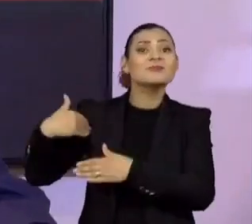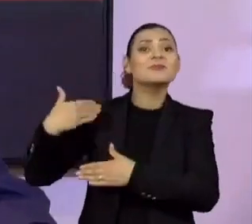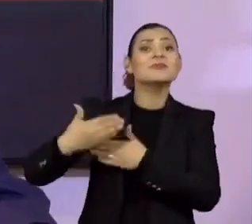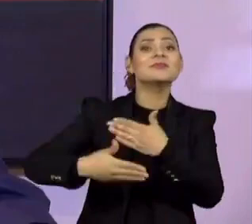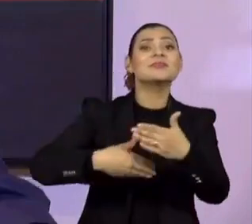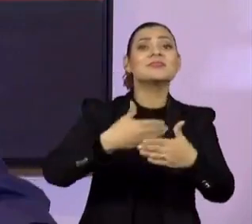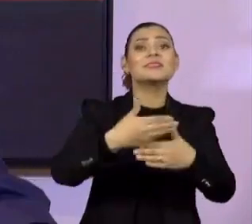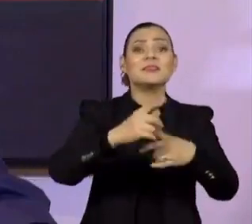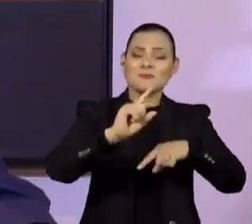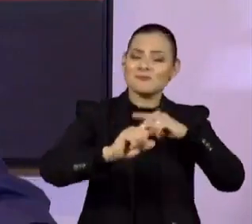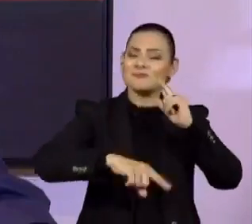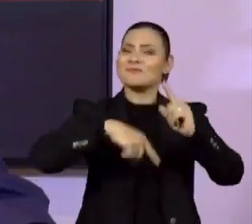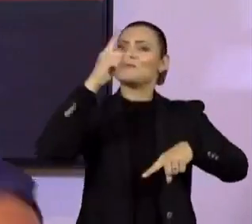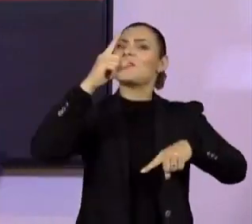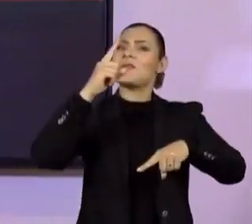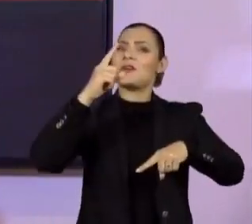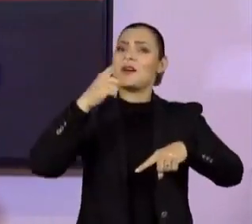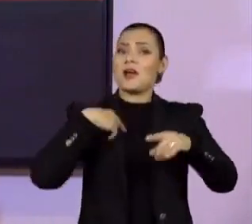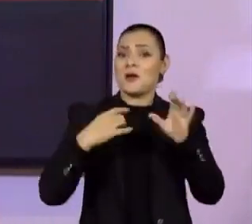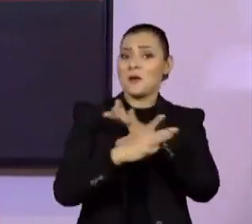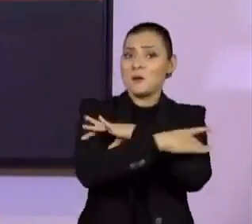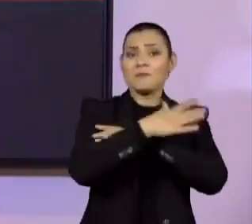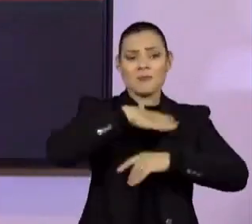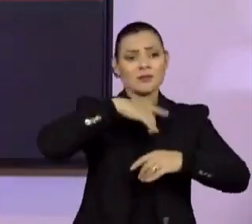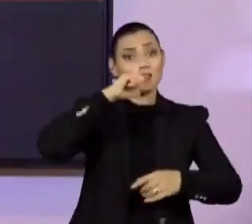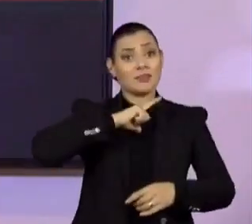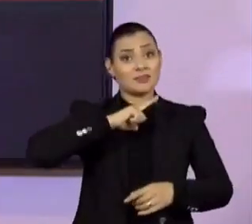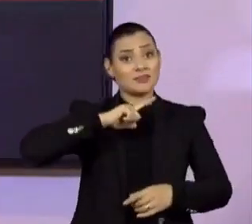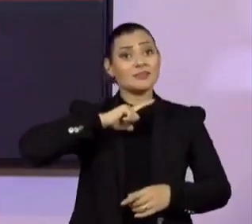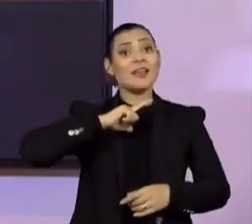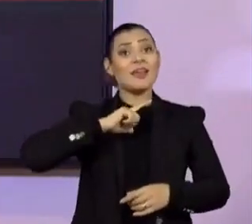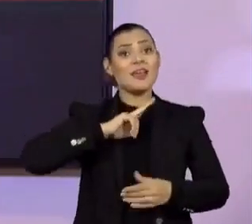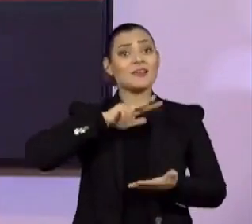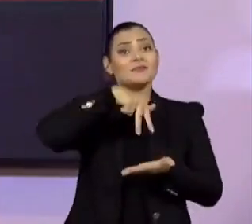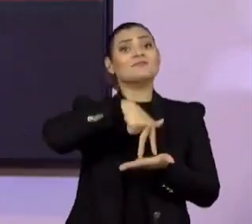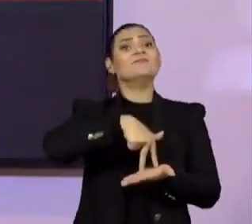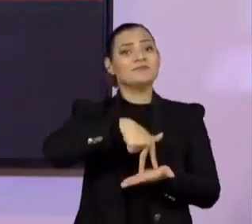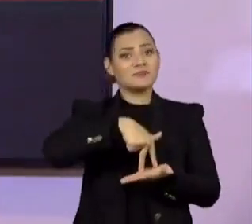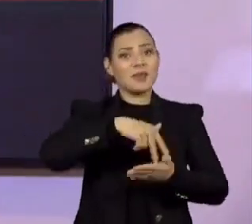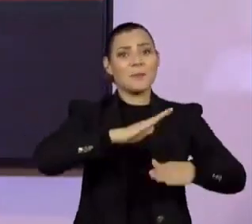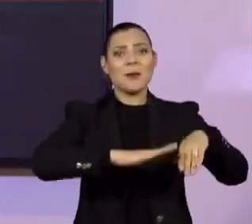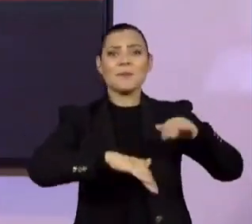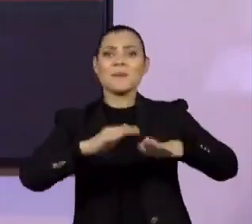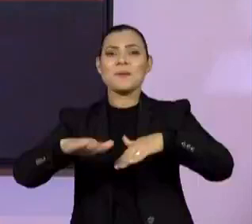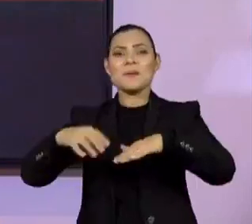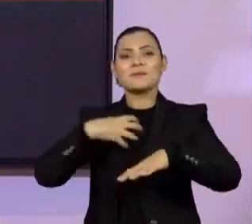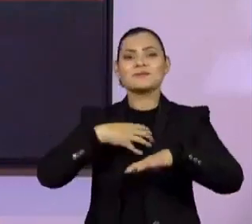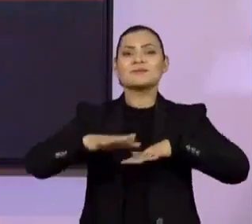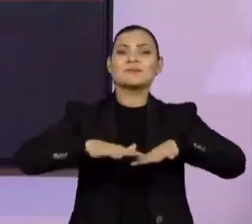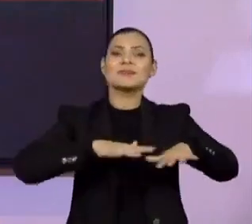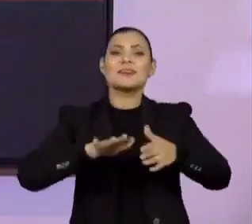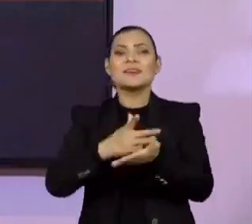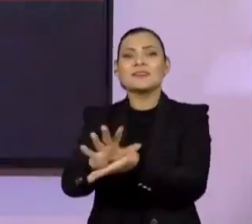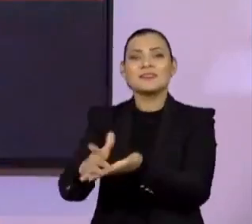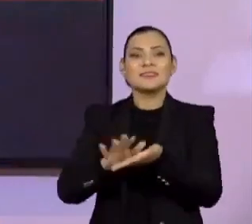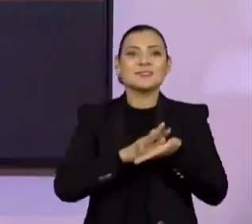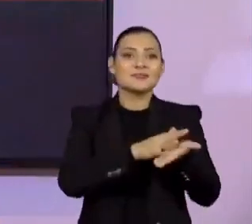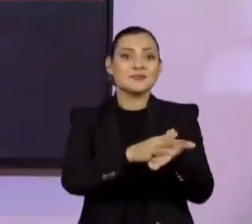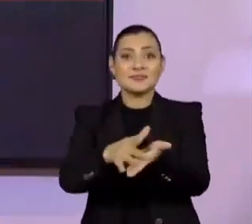de camba. Sou a Umbanda, venho de Aruanda. E o meu batuque aqui virou